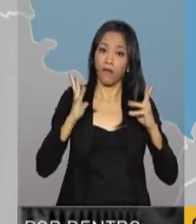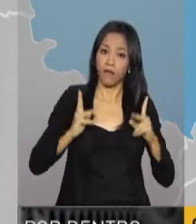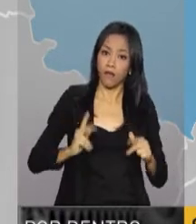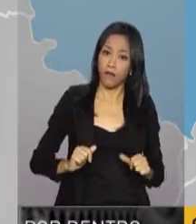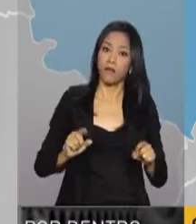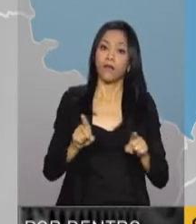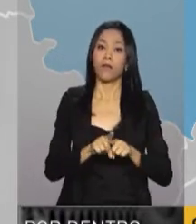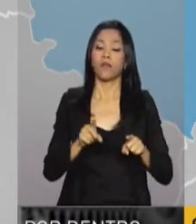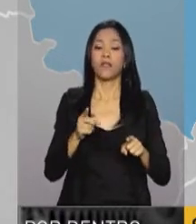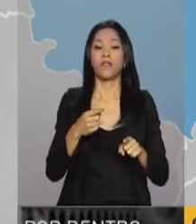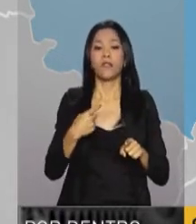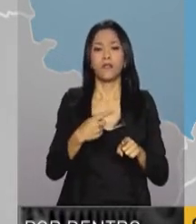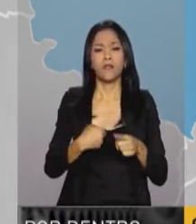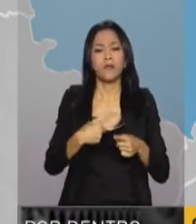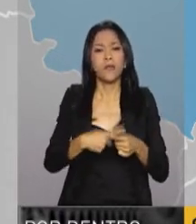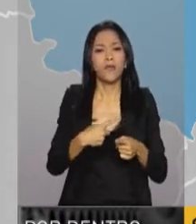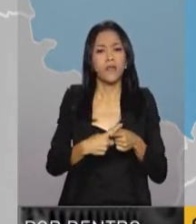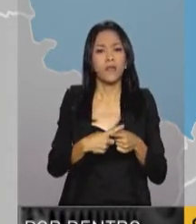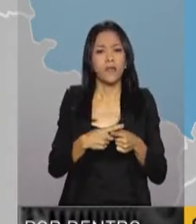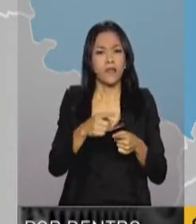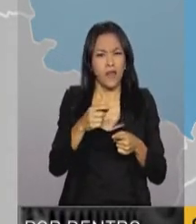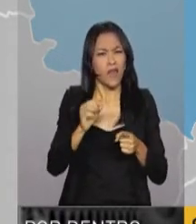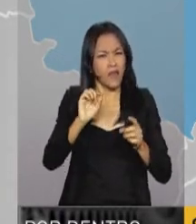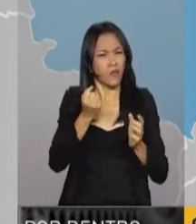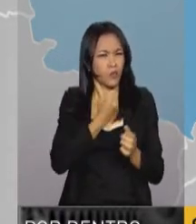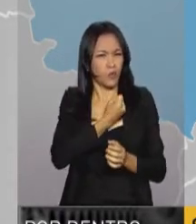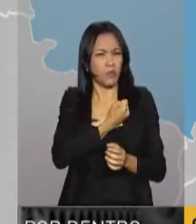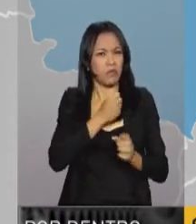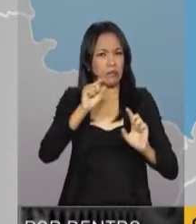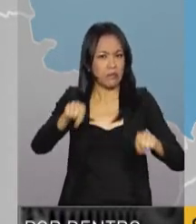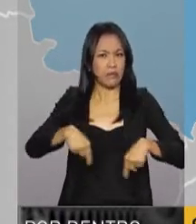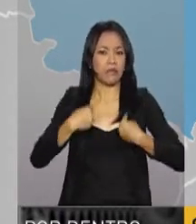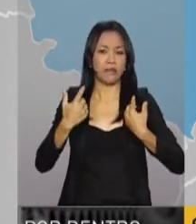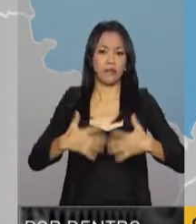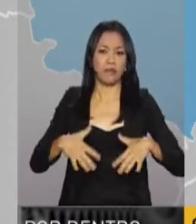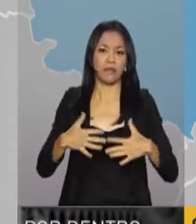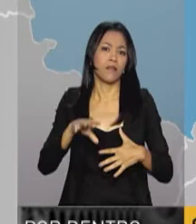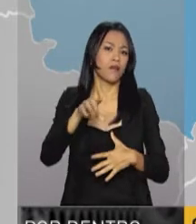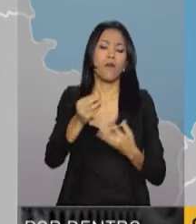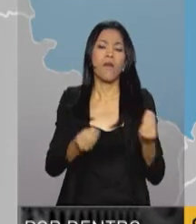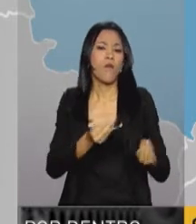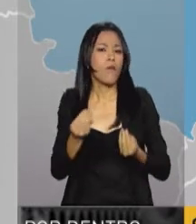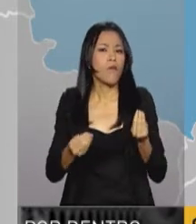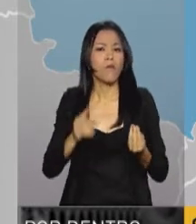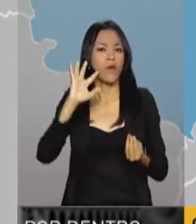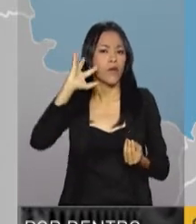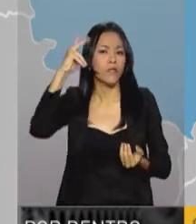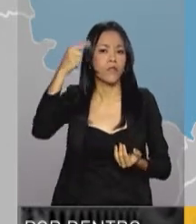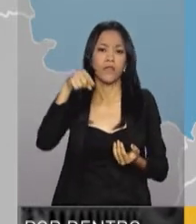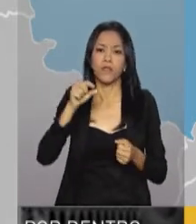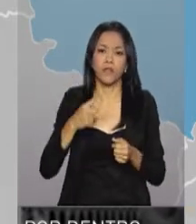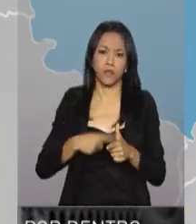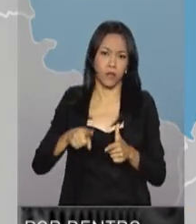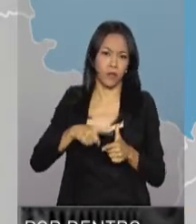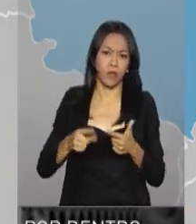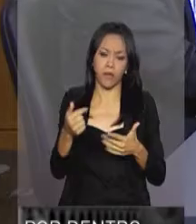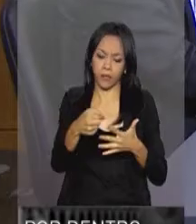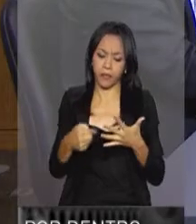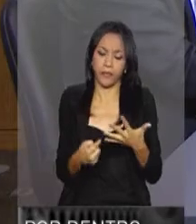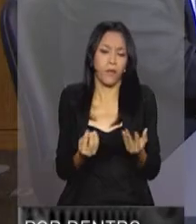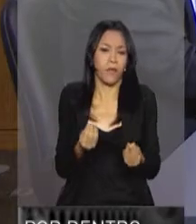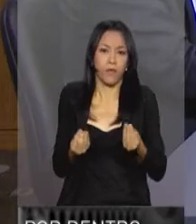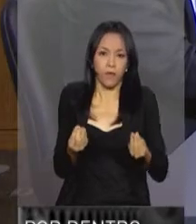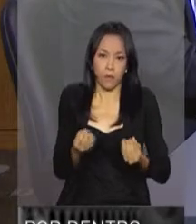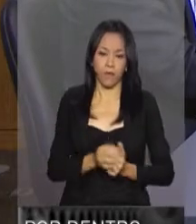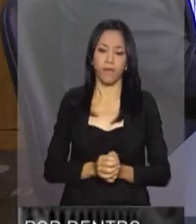esgoto de fato o número de jogadores que maneira que sua gestão deverá lidar com os problemas olha nós estamos aqui